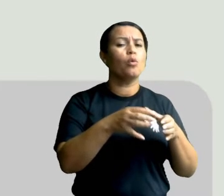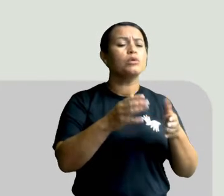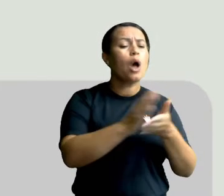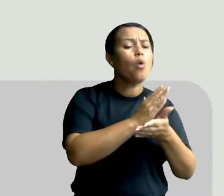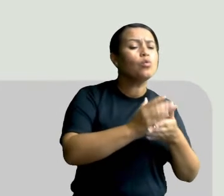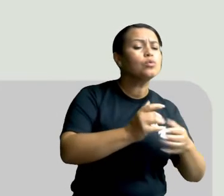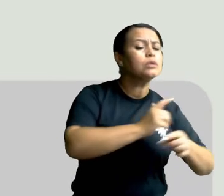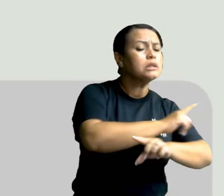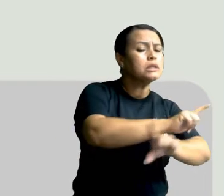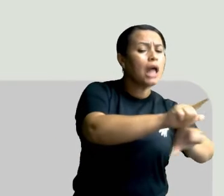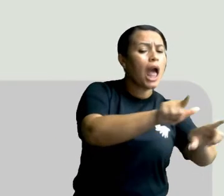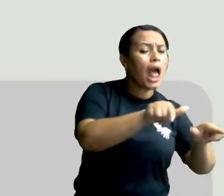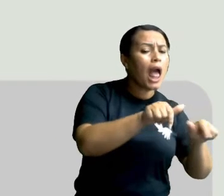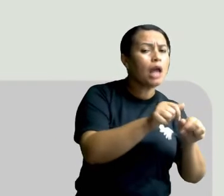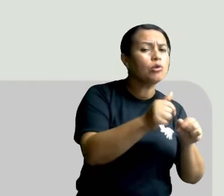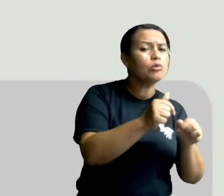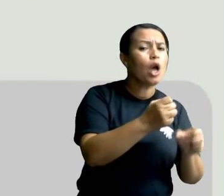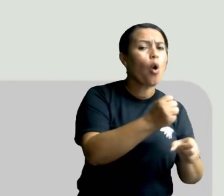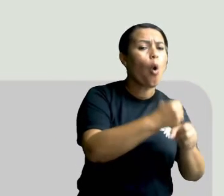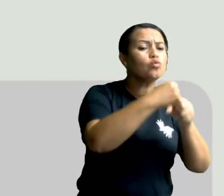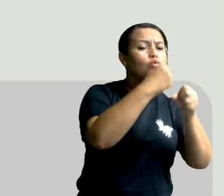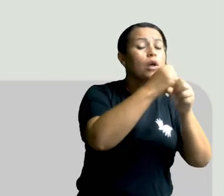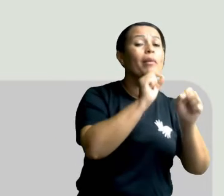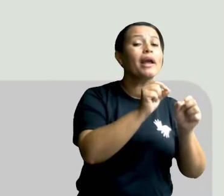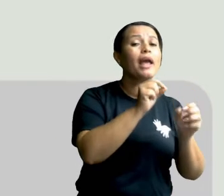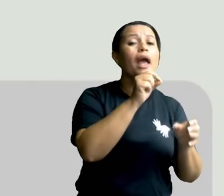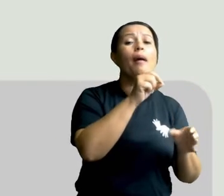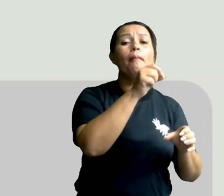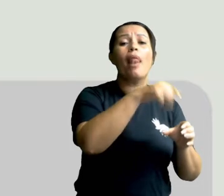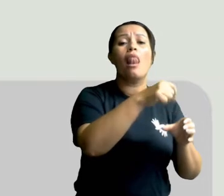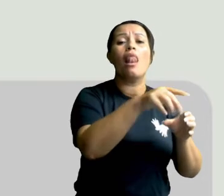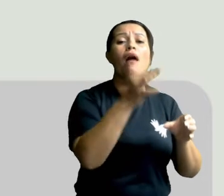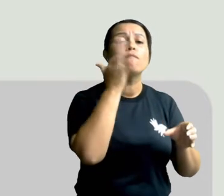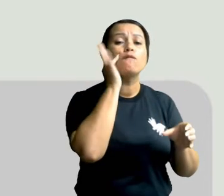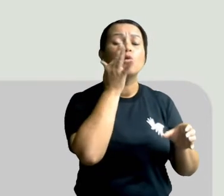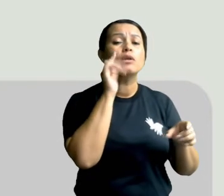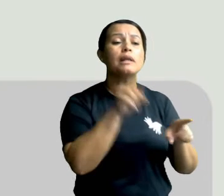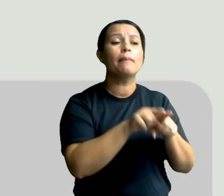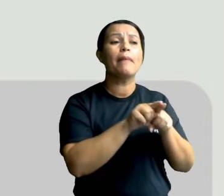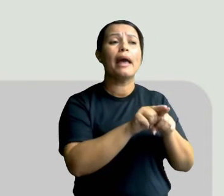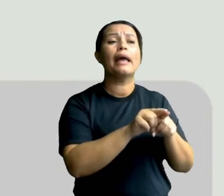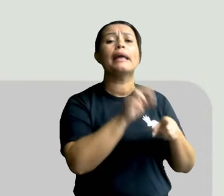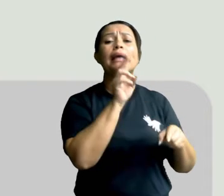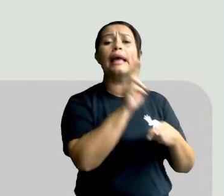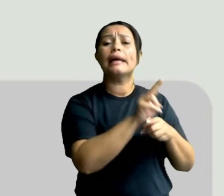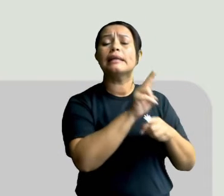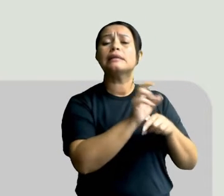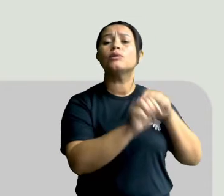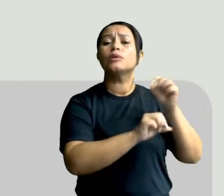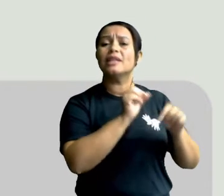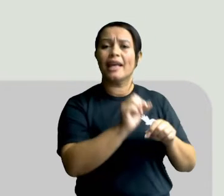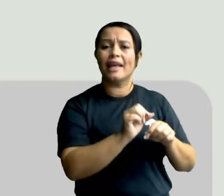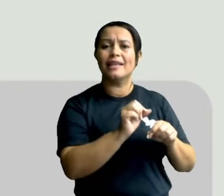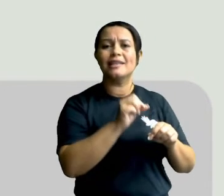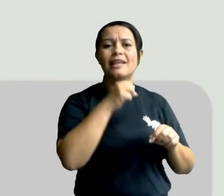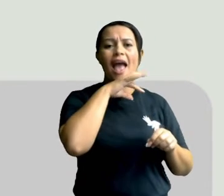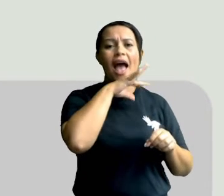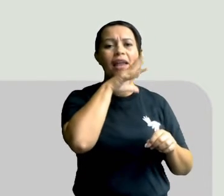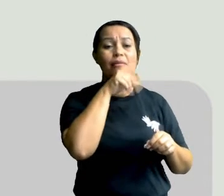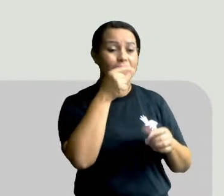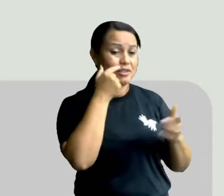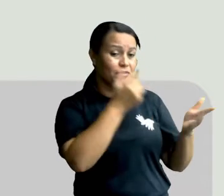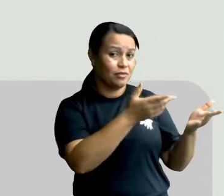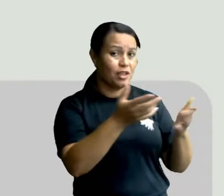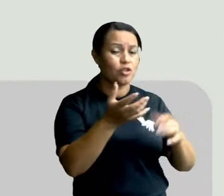aproveitando de terrenos ociosos ou sem construções para o plantio de frutas e a criação de animais de pequeno porte. Então aqui nós temos